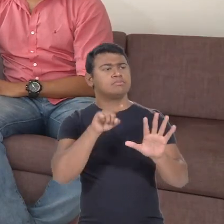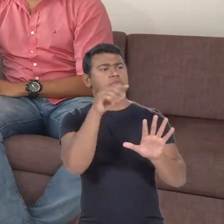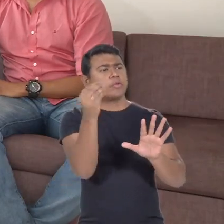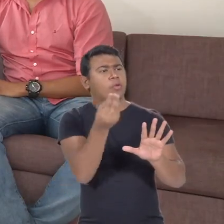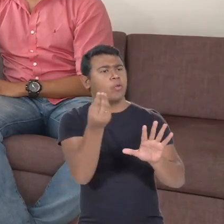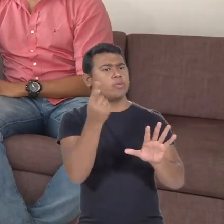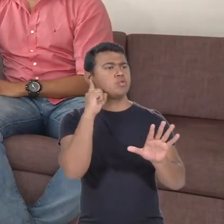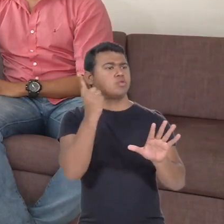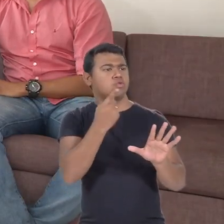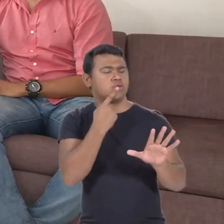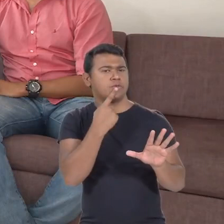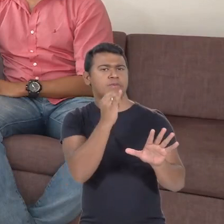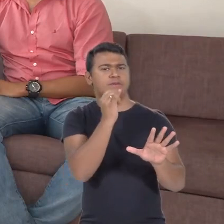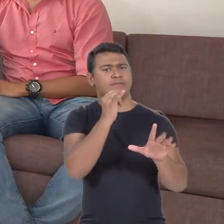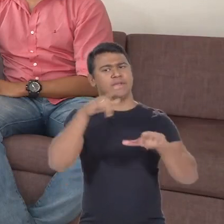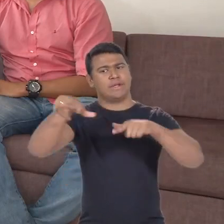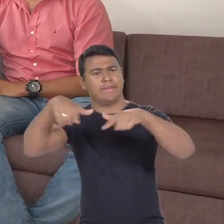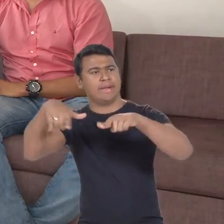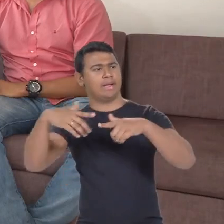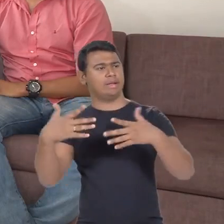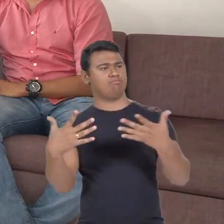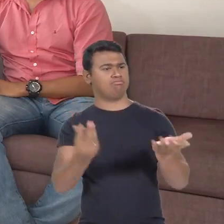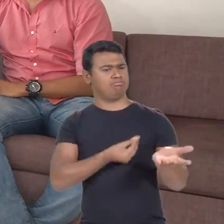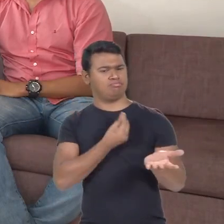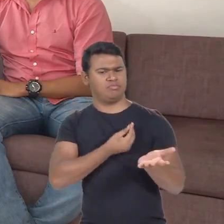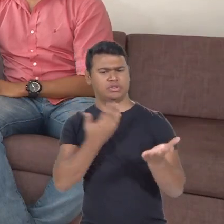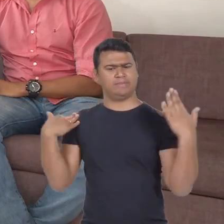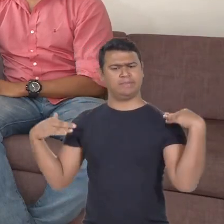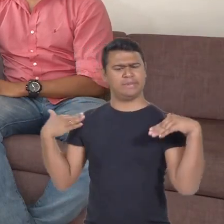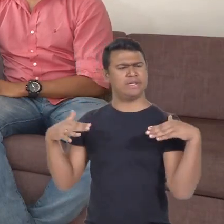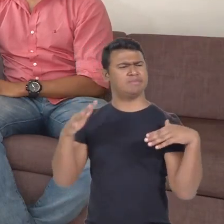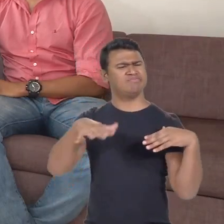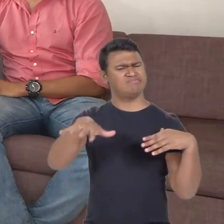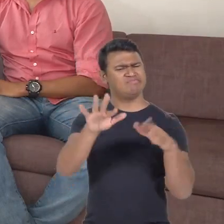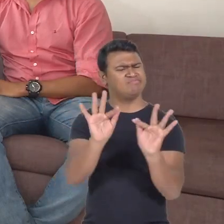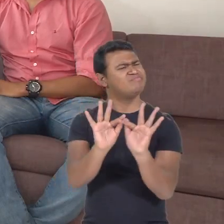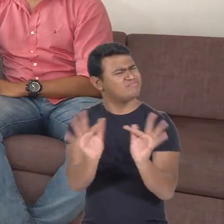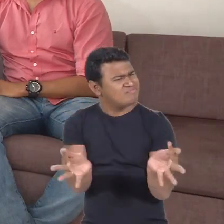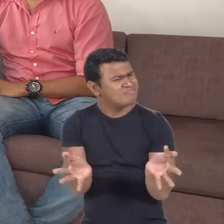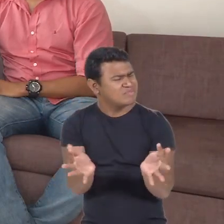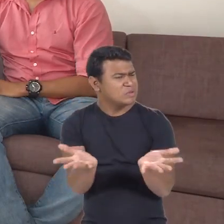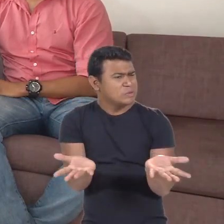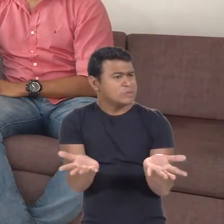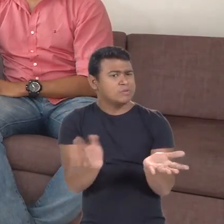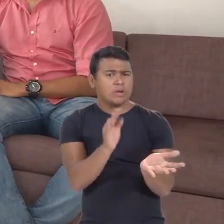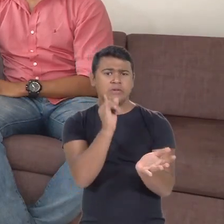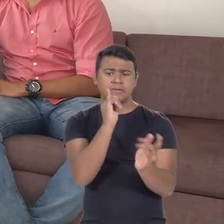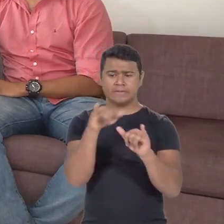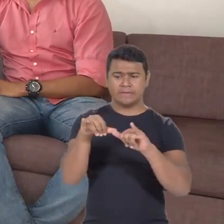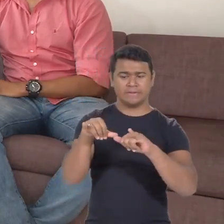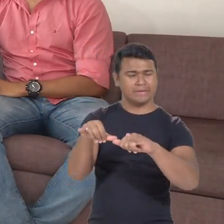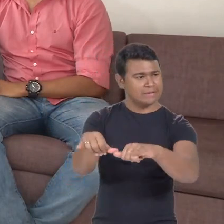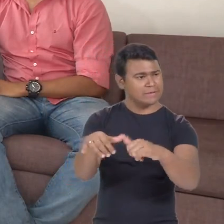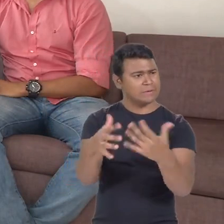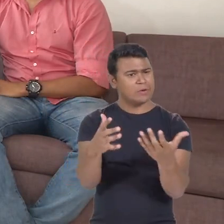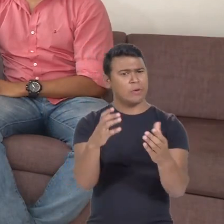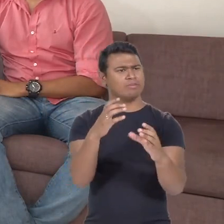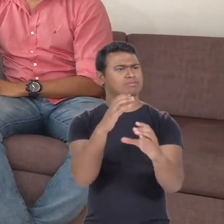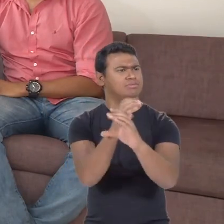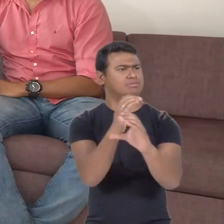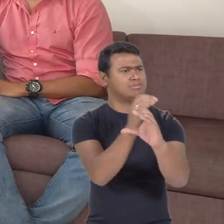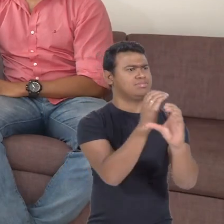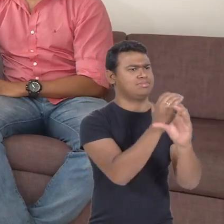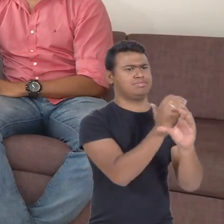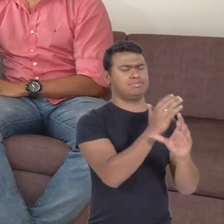é que é para um surdo, por exemplo, trabalhar, conviver, passear, fazer coisas pequenas, por exemplo, simples, como ir ao supermercado, numa